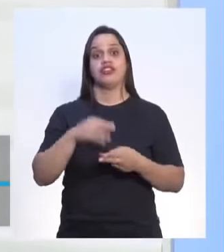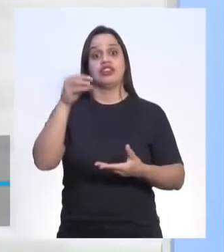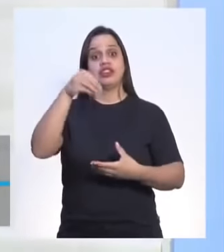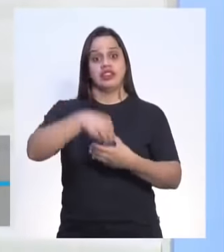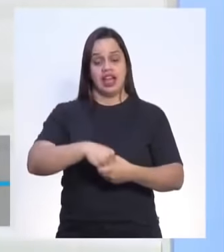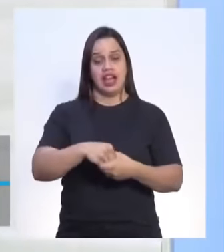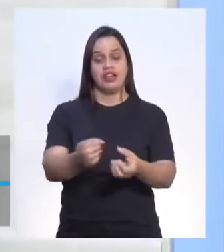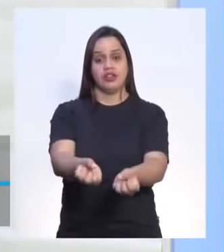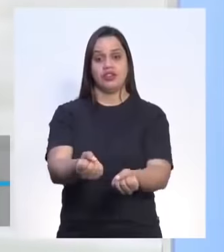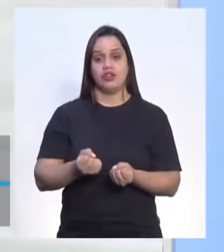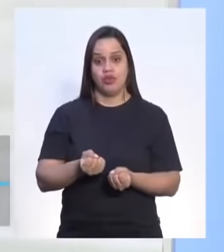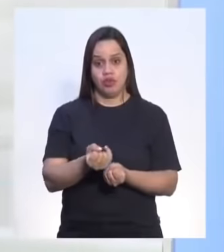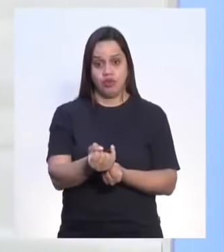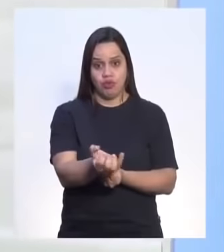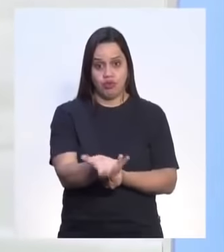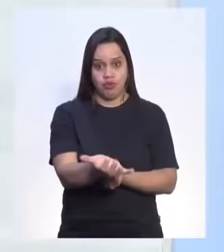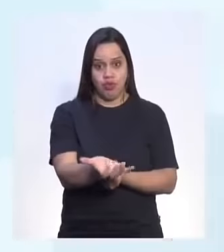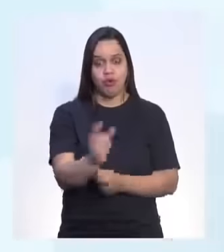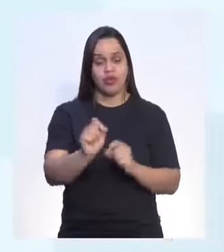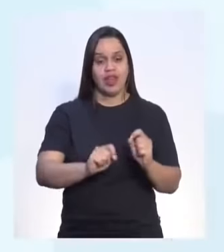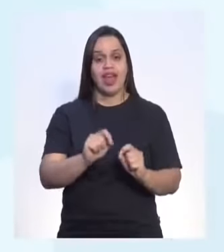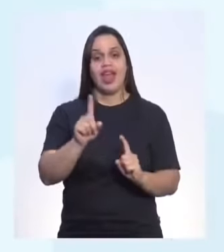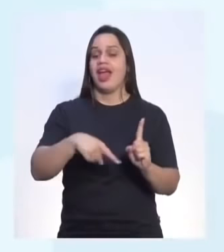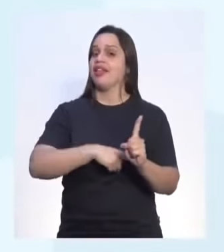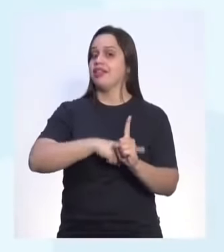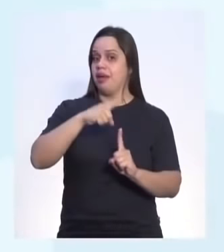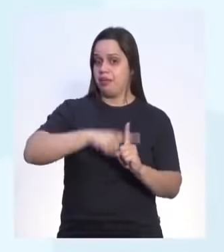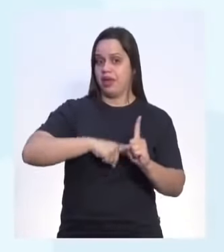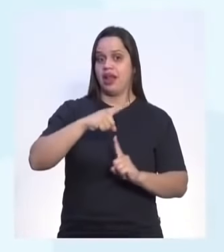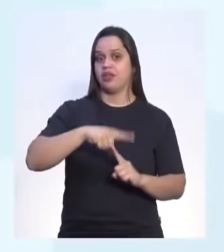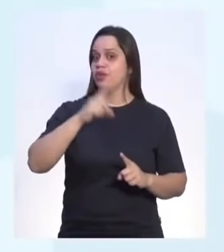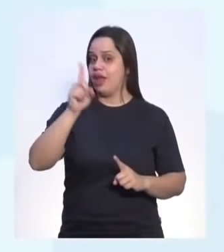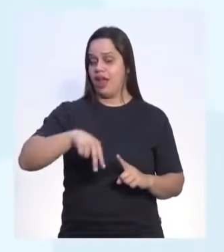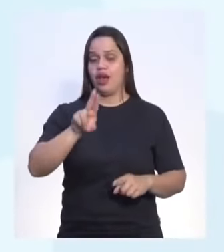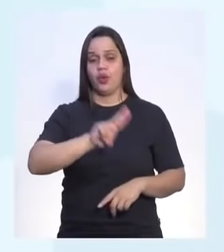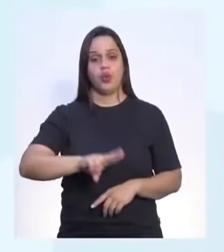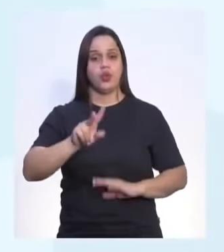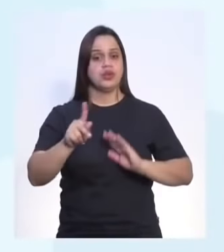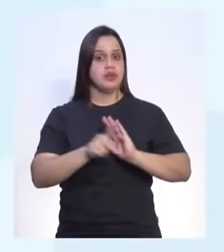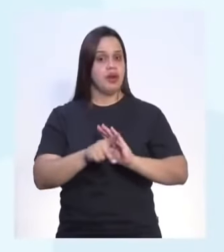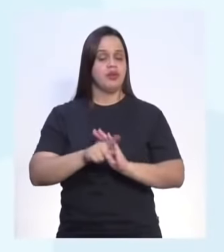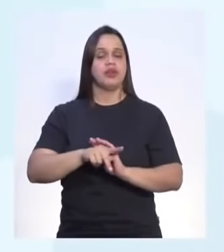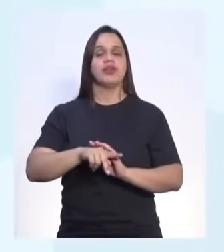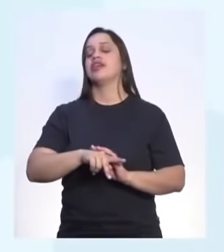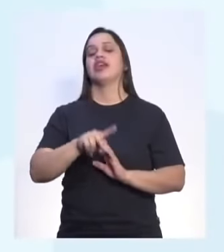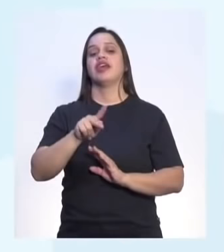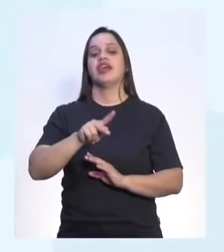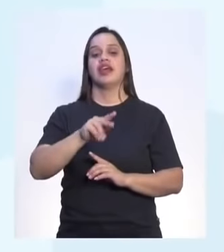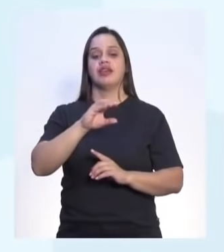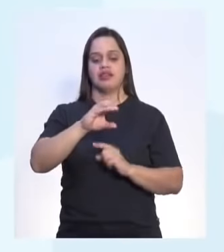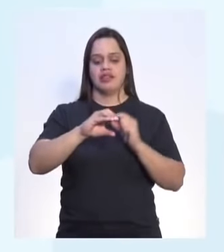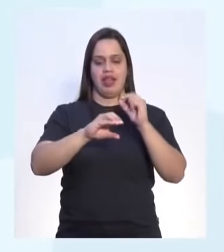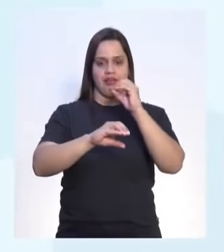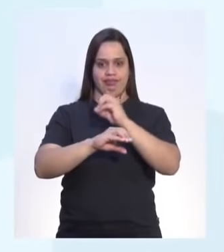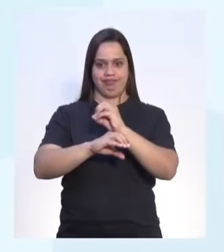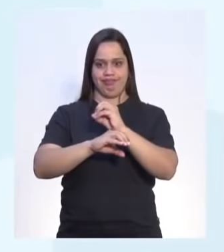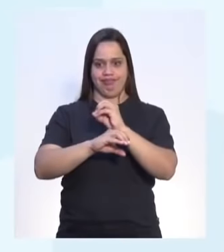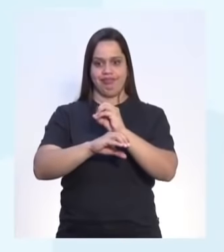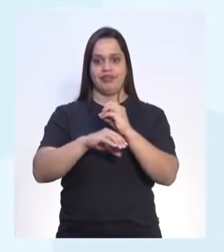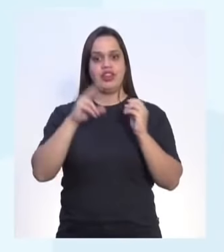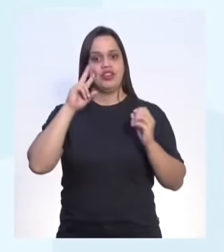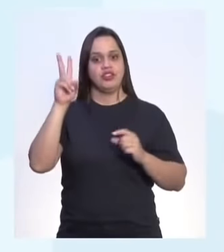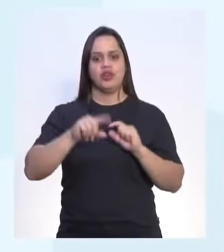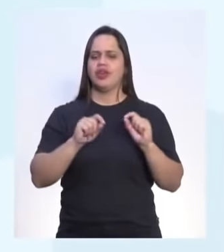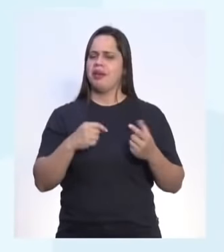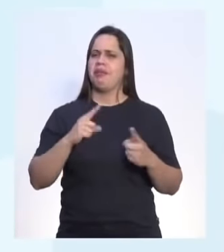subir a resposta. Né? E qual era? A temperatura do forno em graus Celsius. Ok? Para essa situação aí. Mas é lógico,